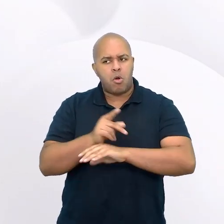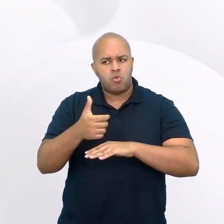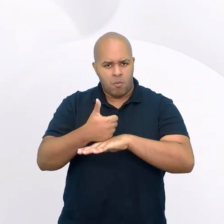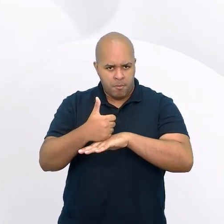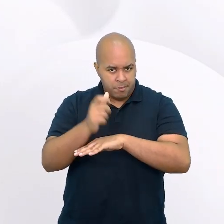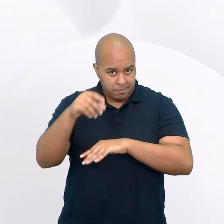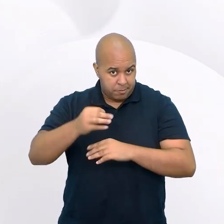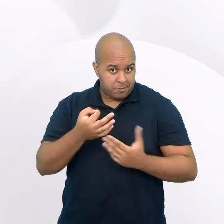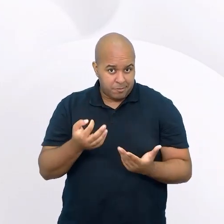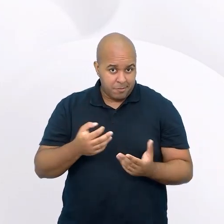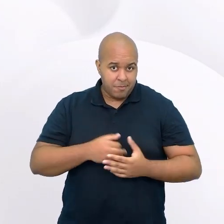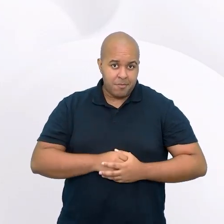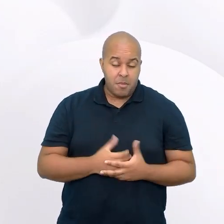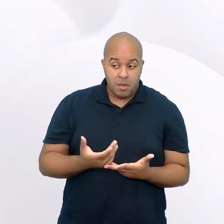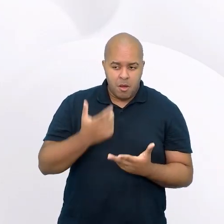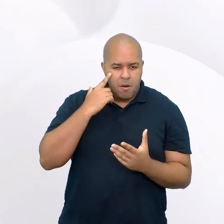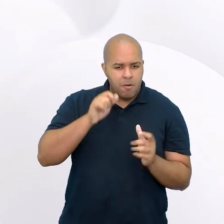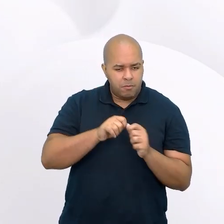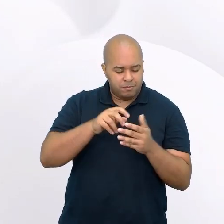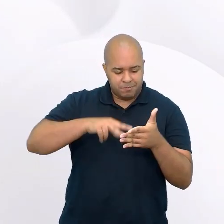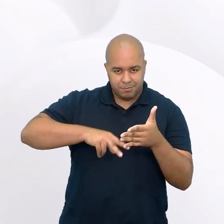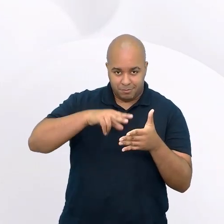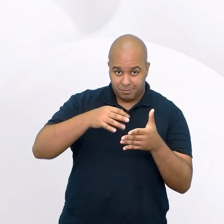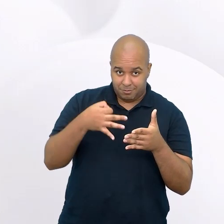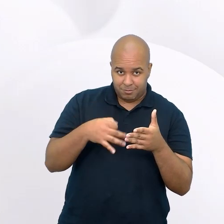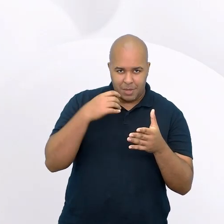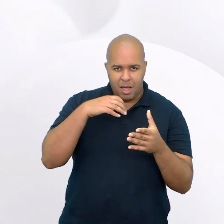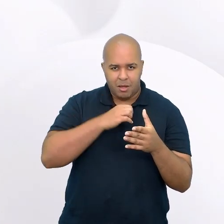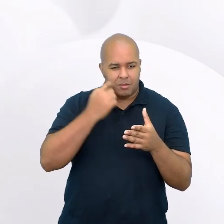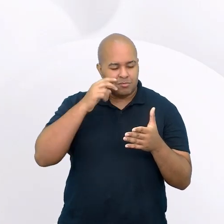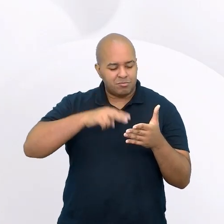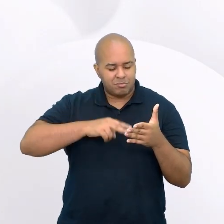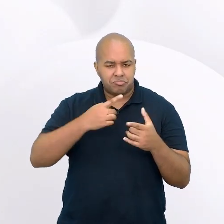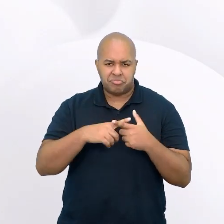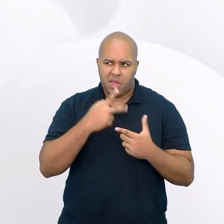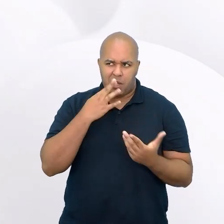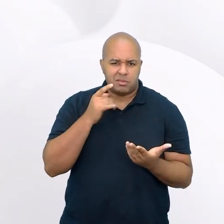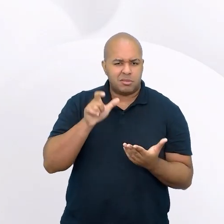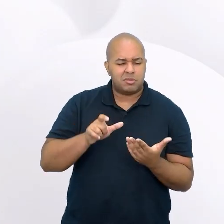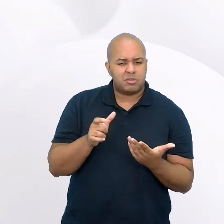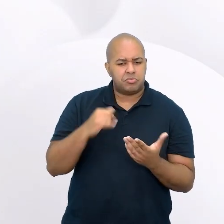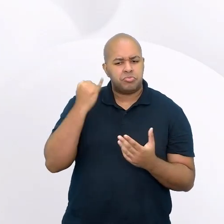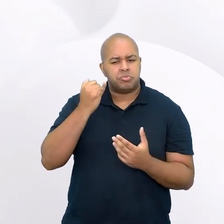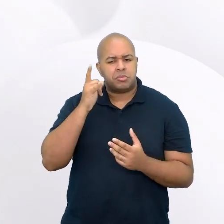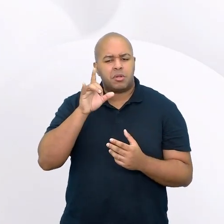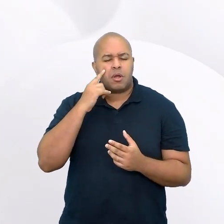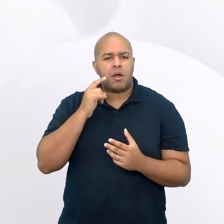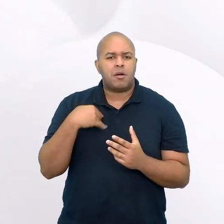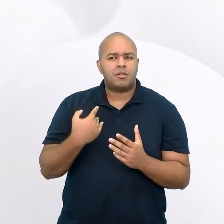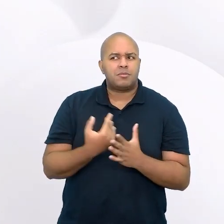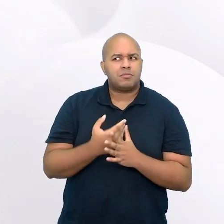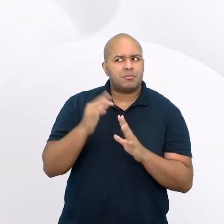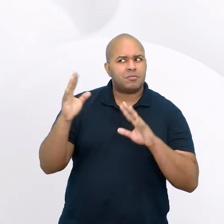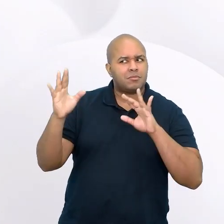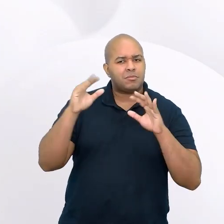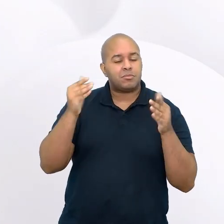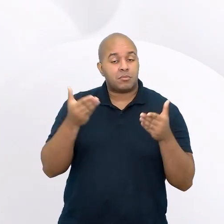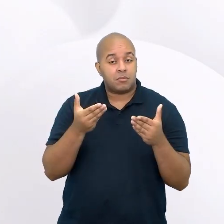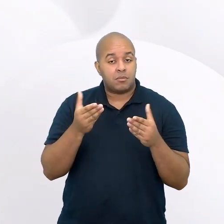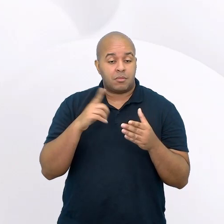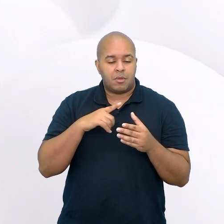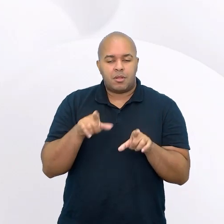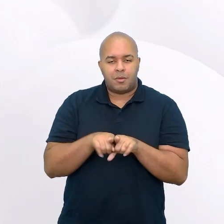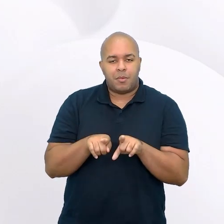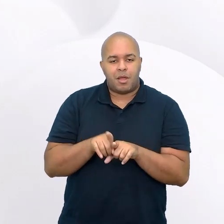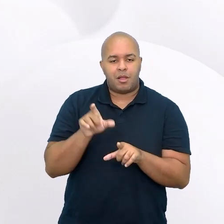profissional então vou fazer a leitura rapidamente porque acho que é importante para reflexão de hoje a gente ter